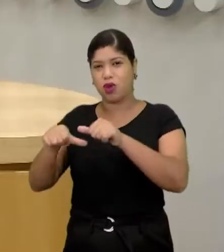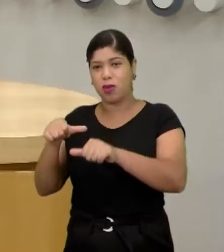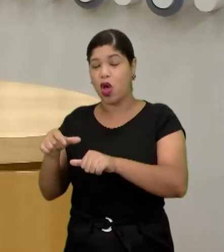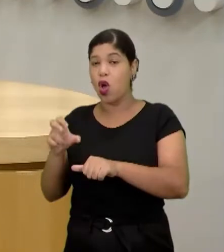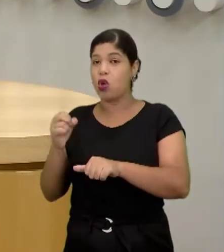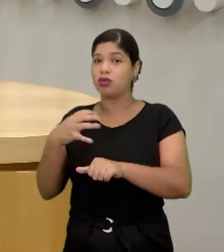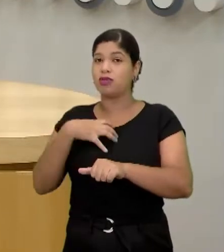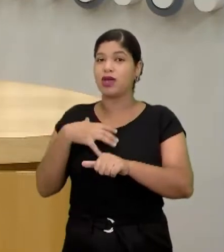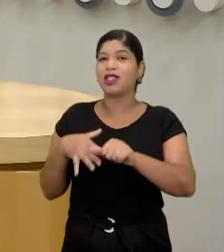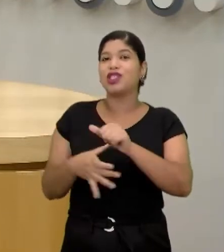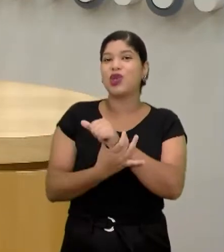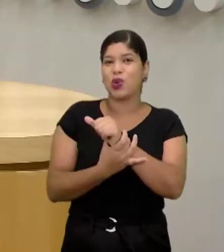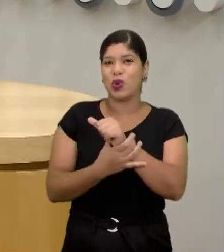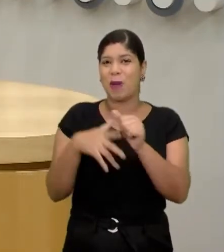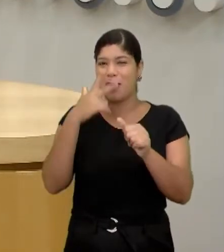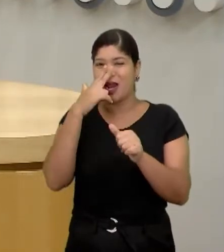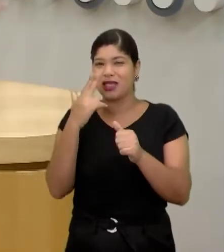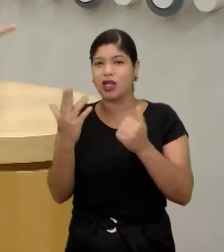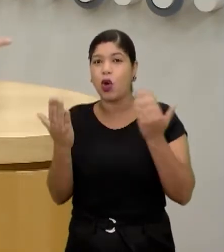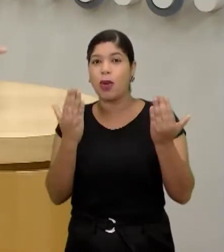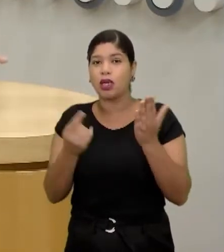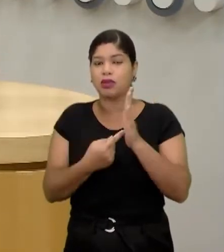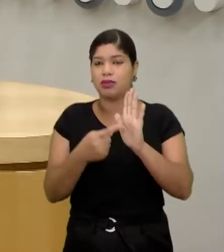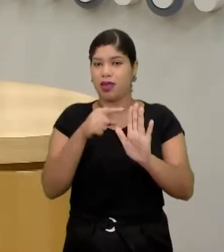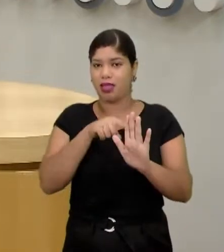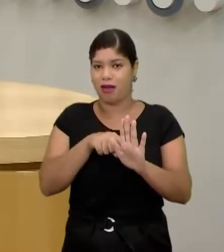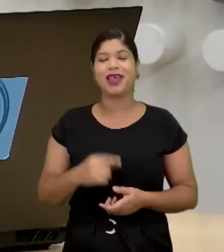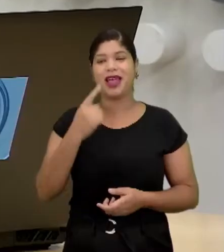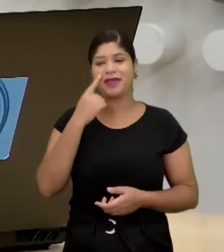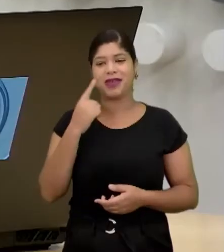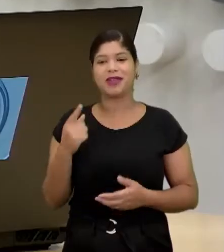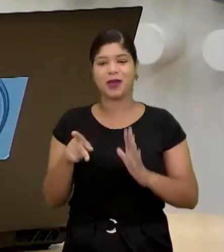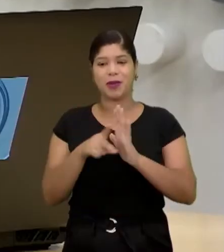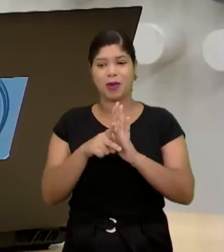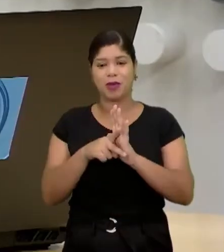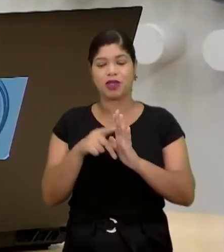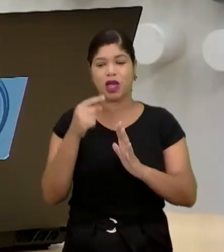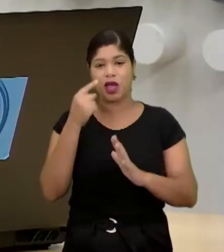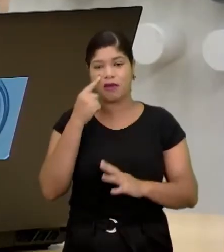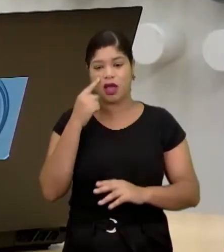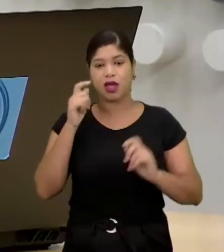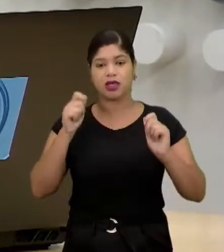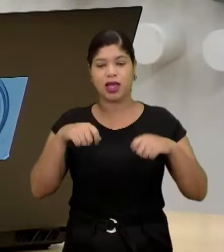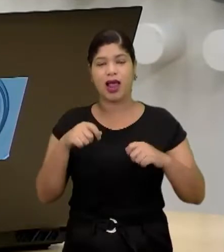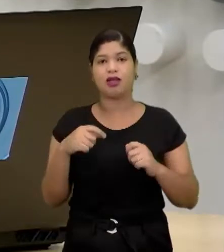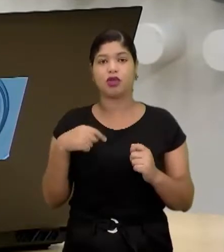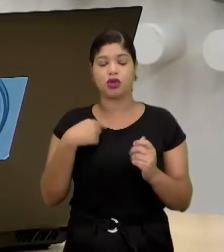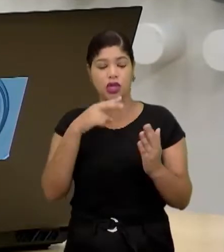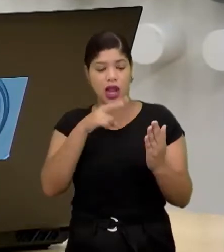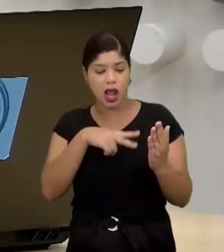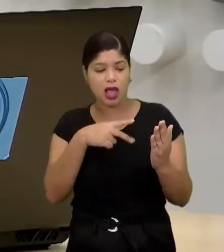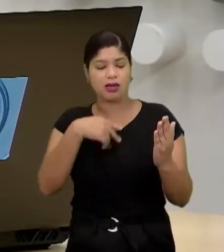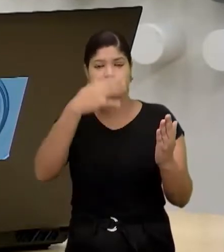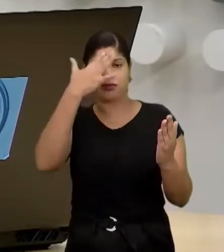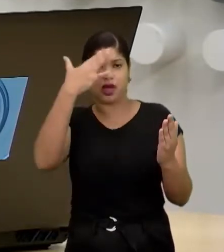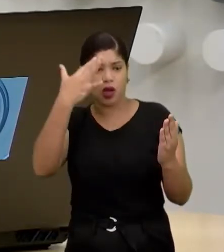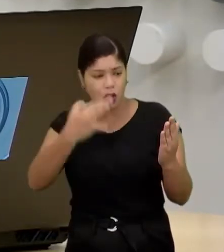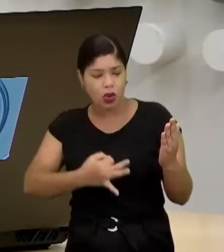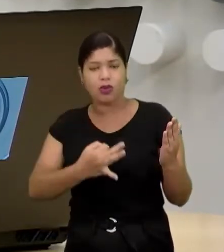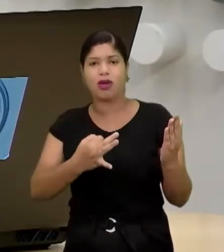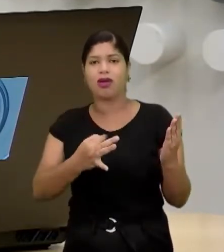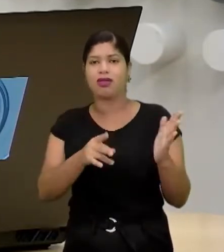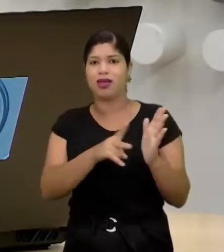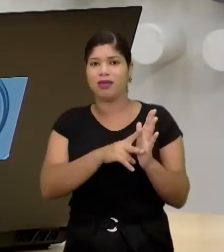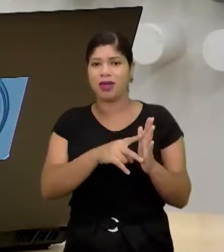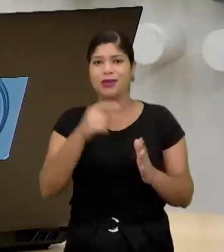para a gente tentar pensar um pouquinho melhor sobre esse tema e os quais a gente pode ler e tentar compreender o pensamento